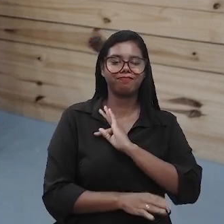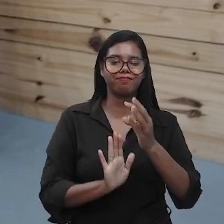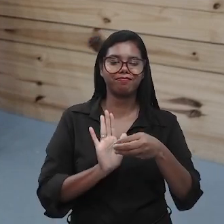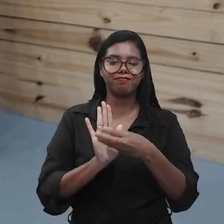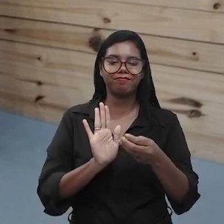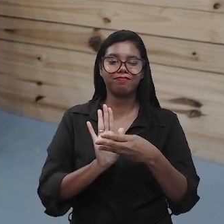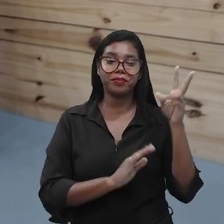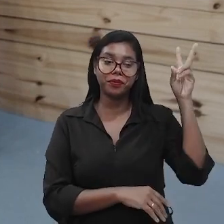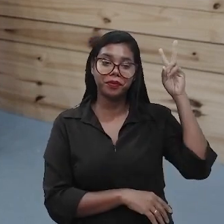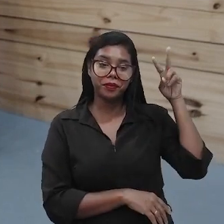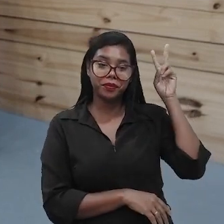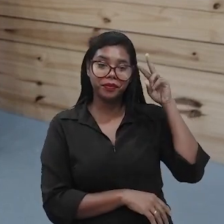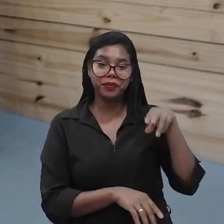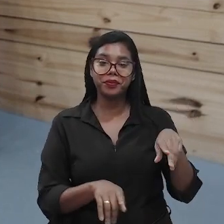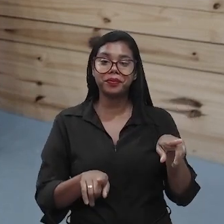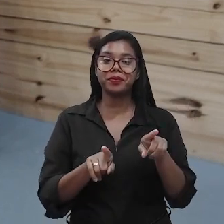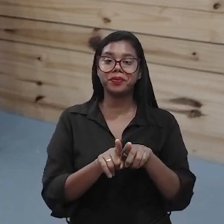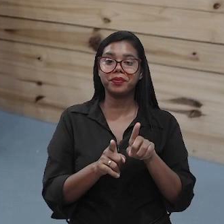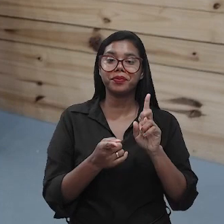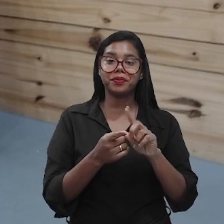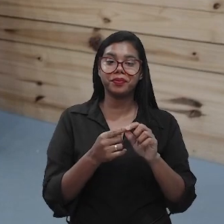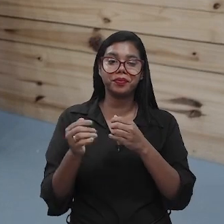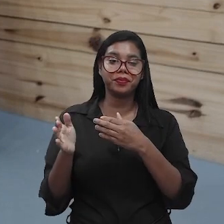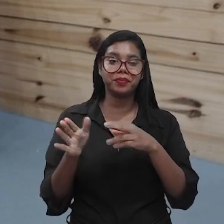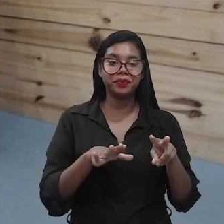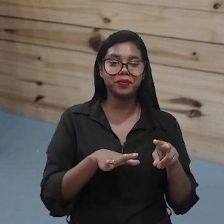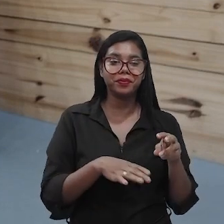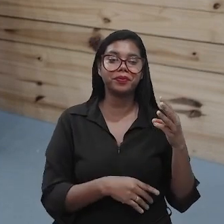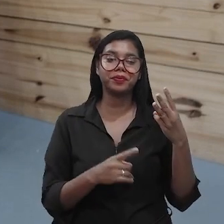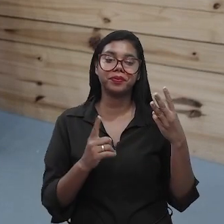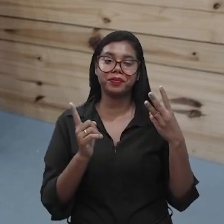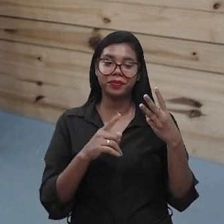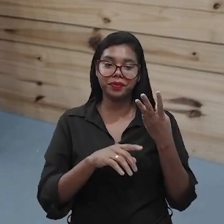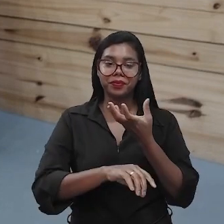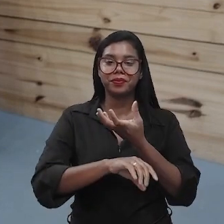gente tem na próxima semana a terceira unidade com a qual a gente